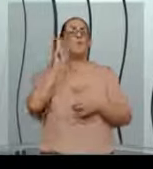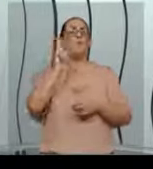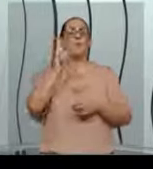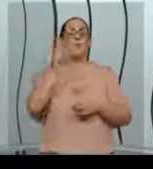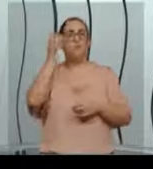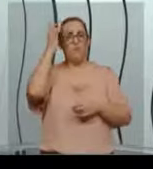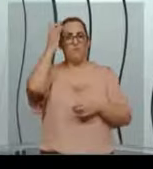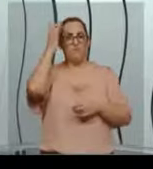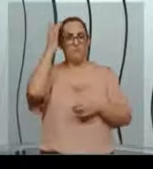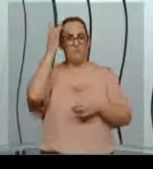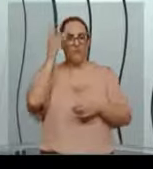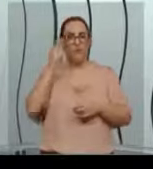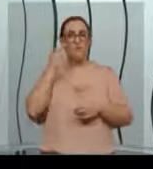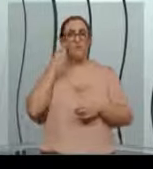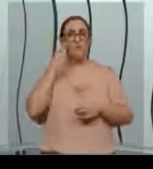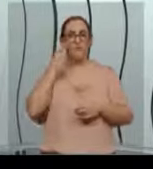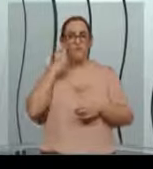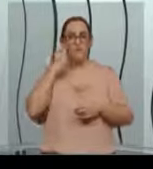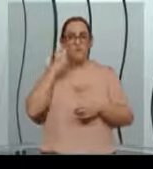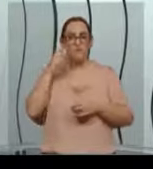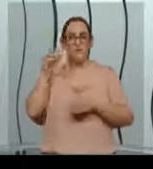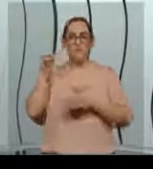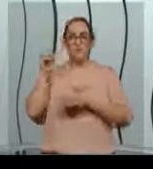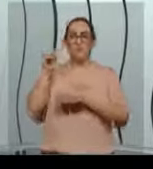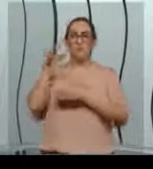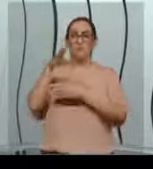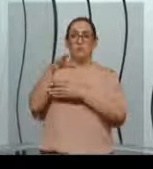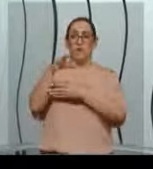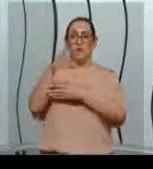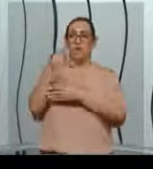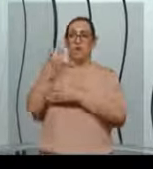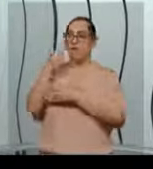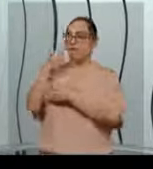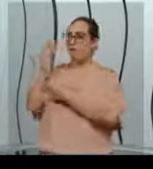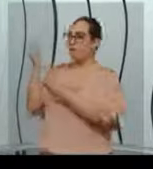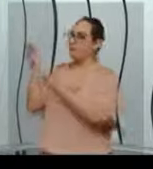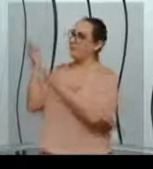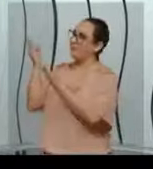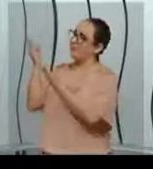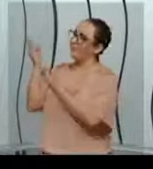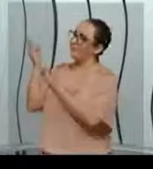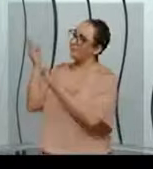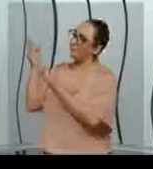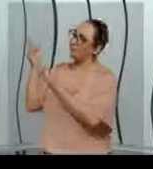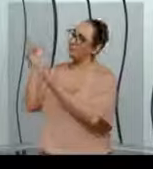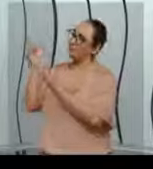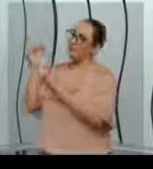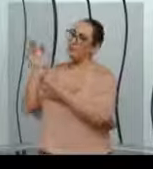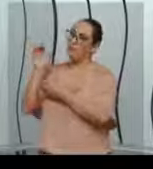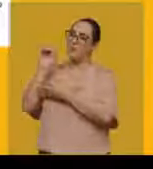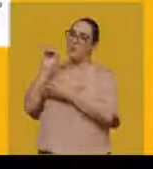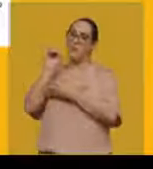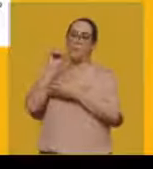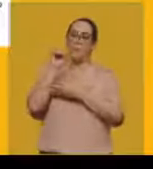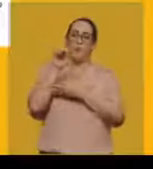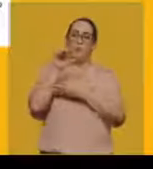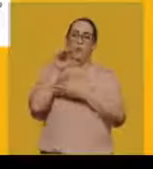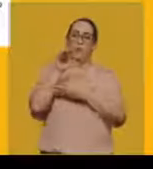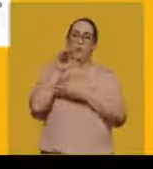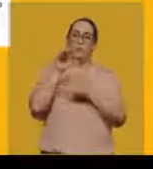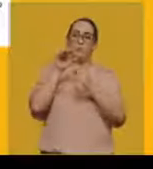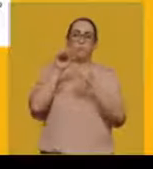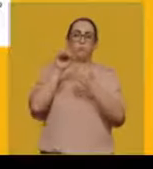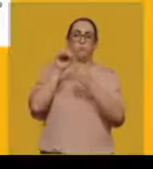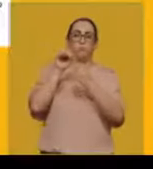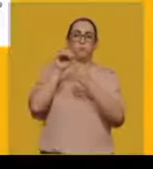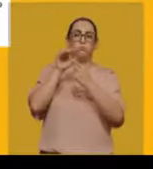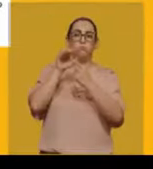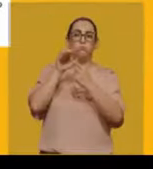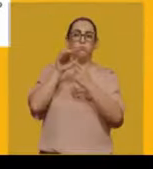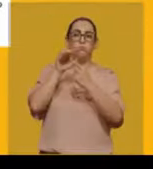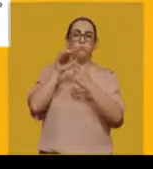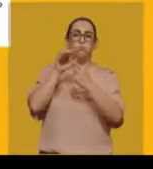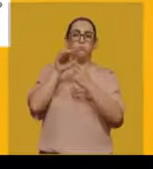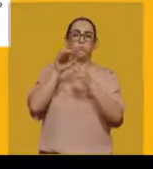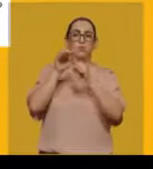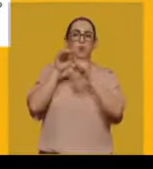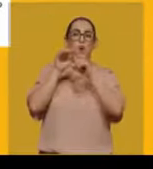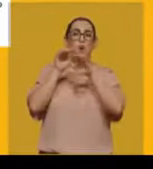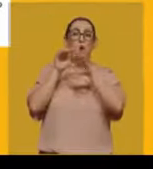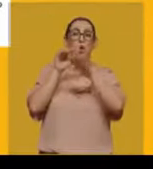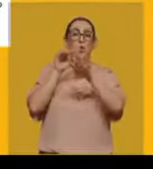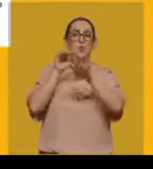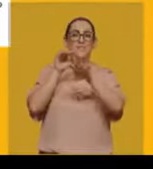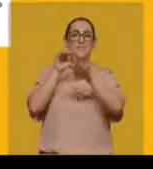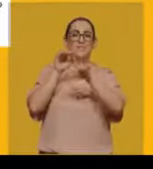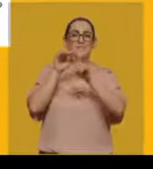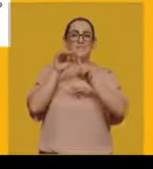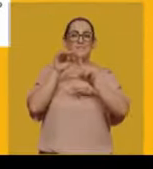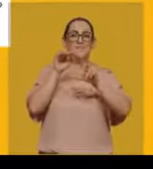Observe então essa lanterna, ela está emitindo luz. Essa luz, ela tem uma vibração por todos os lados.